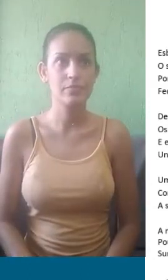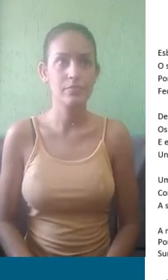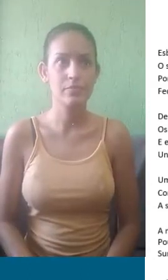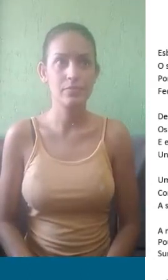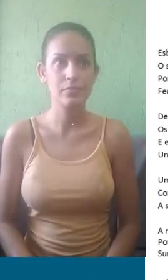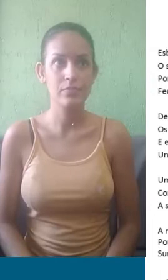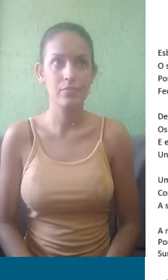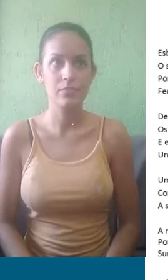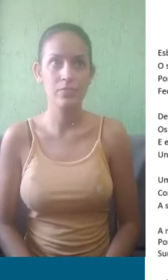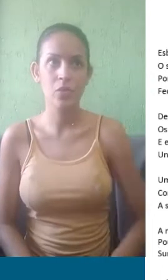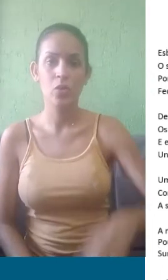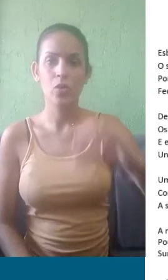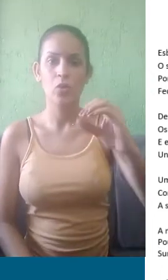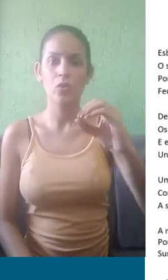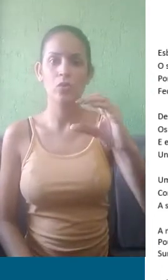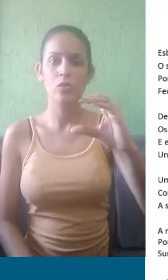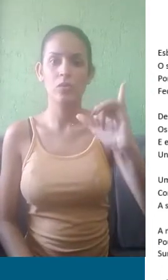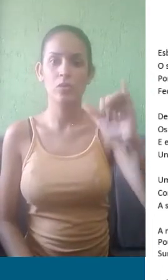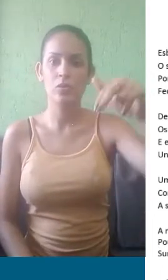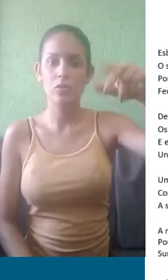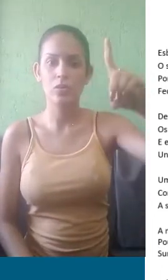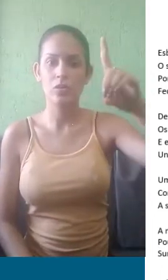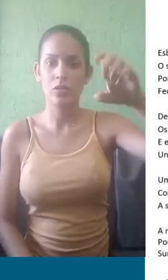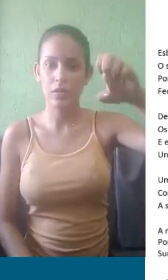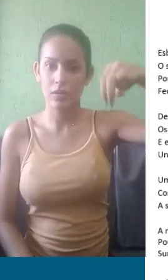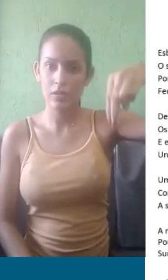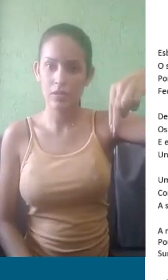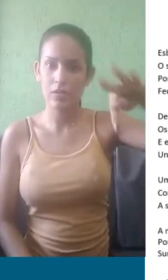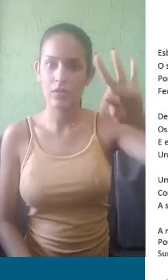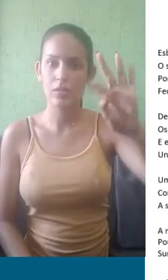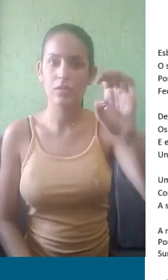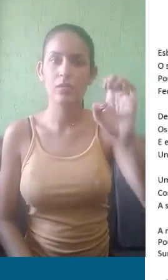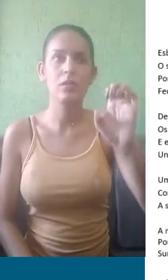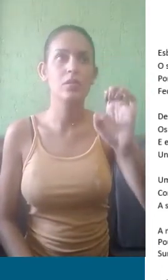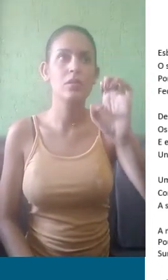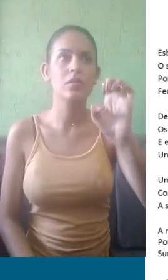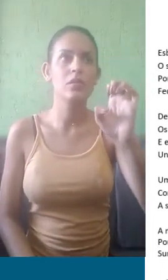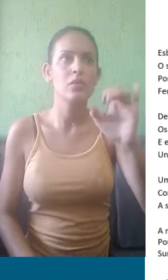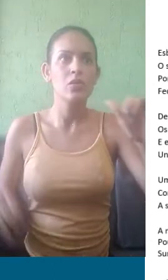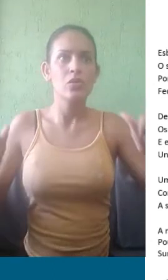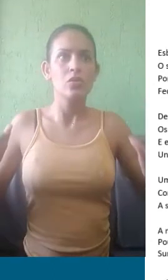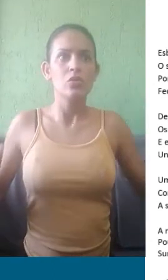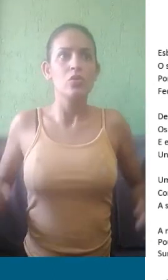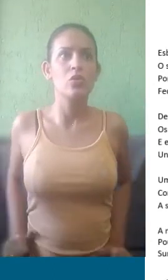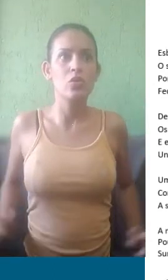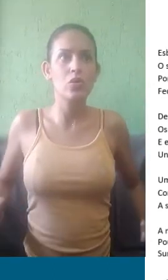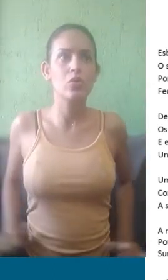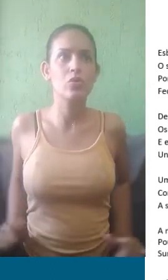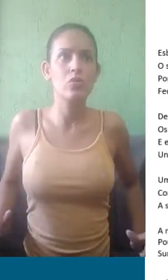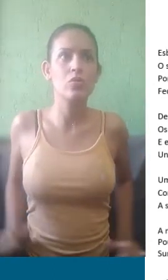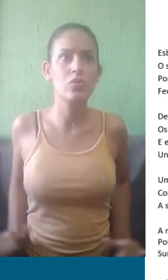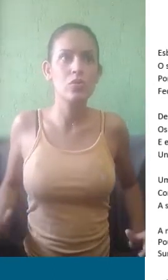Esbraseia o ocidente na agonia, o sol, aves em bandos destacados, por céus de ouro e púrpura